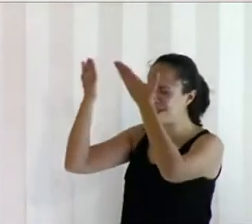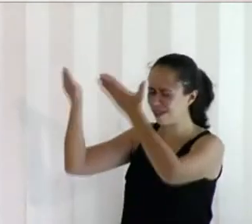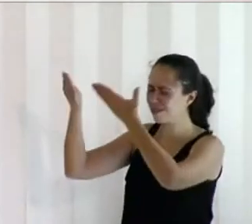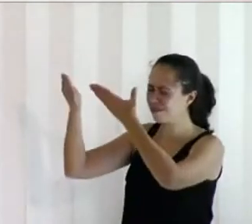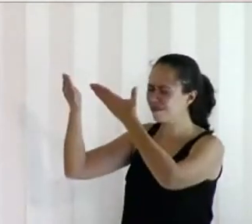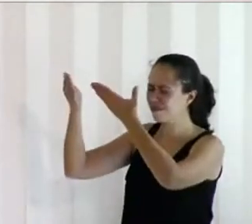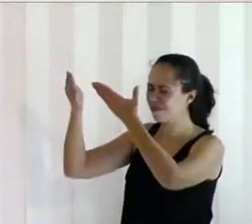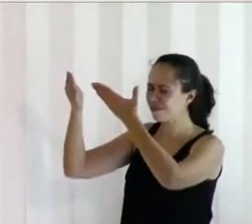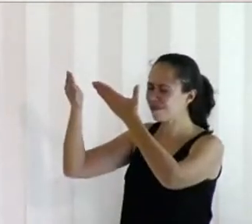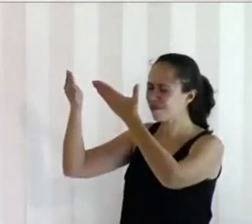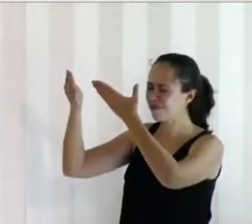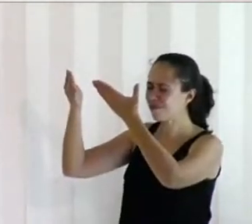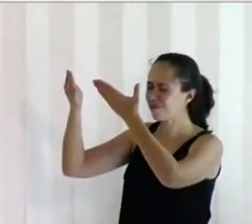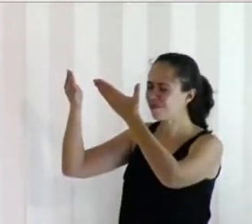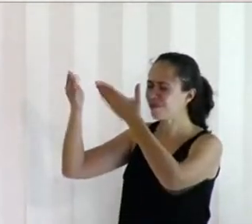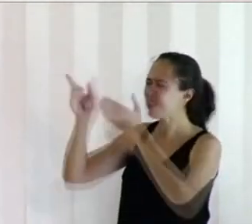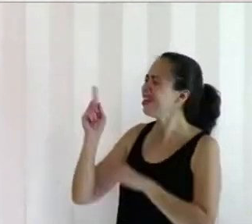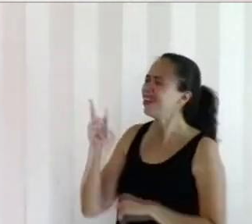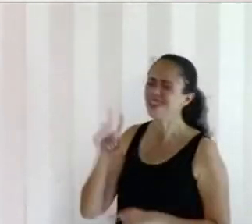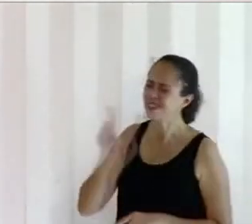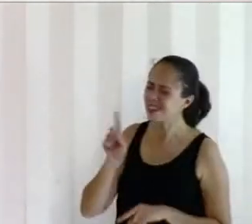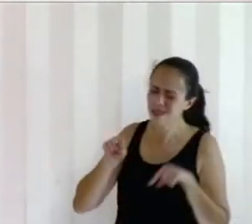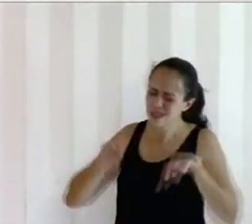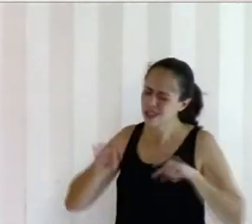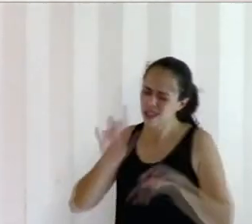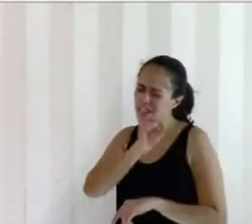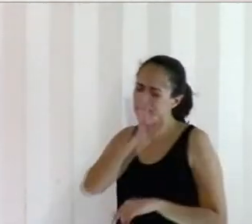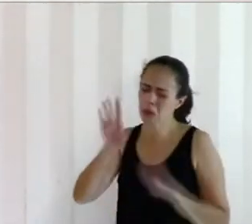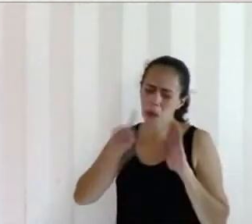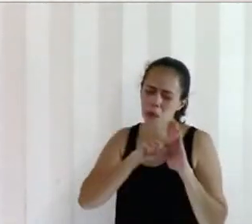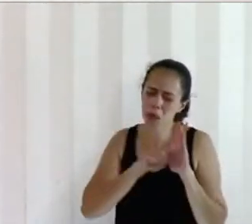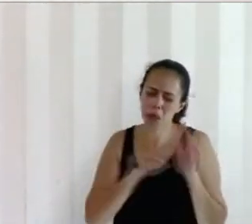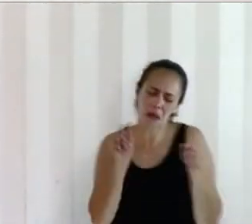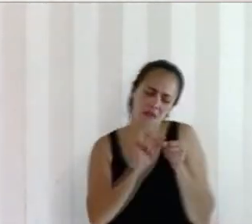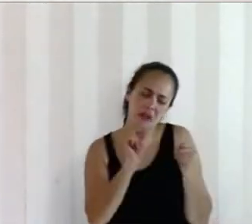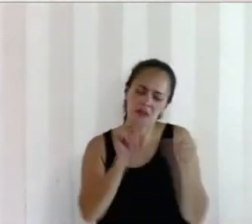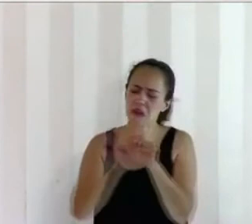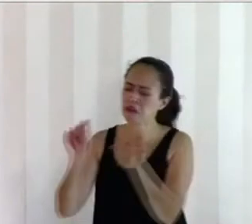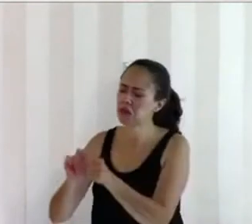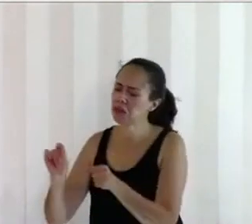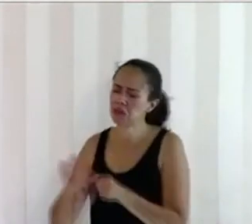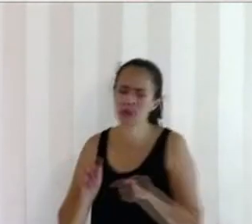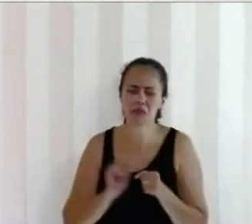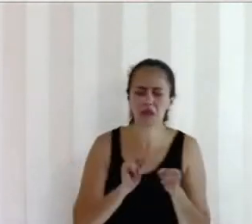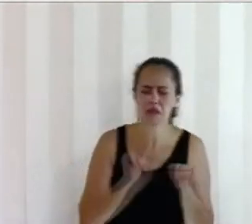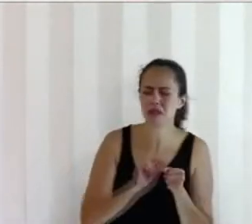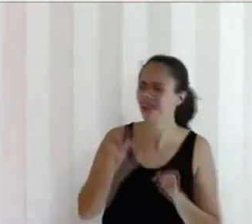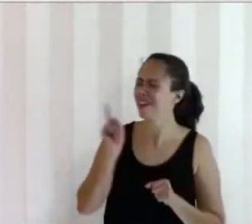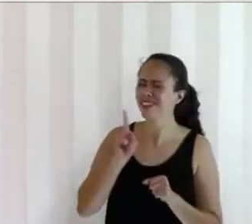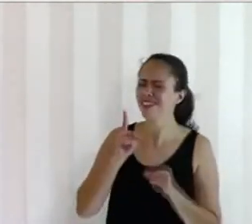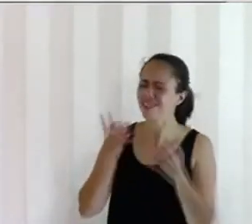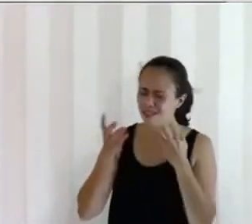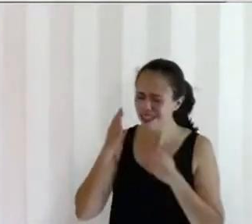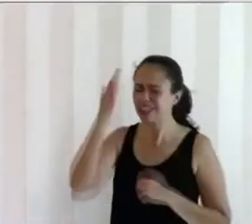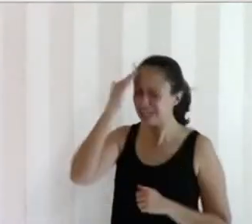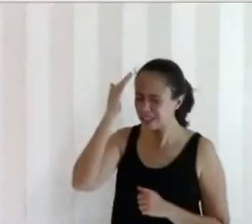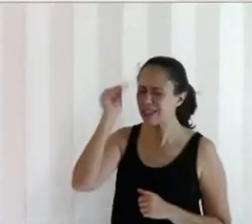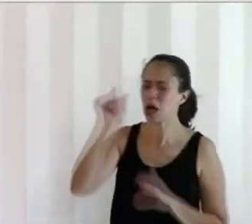para cumprir um protocolo. É a Tua palavra que pode trazer vida